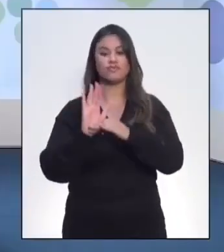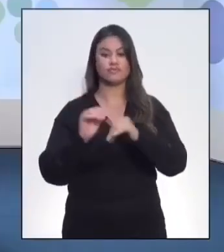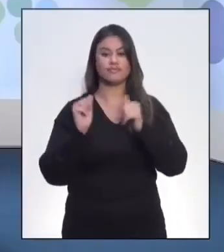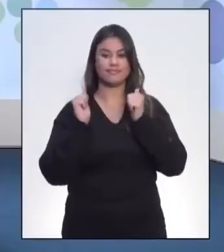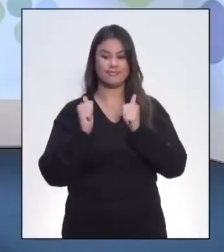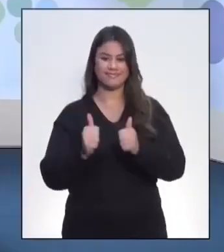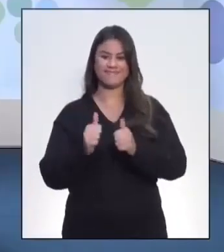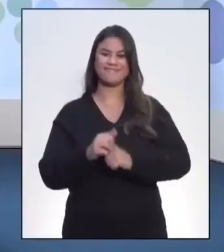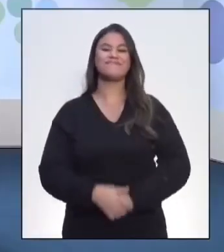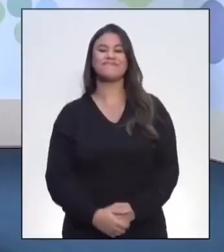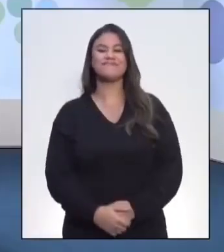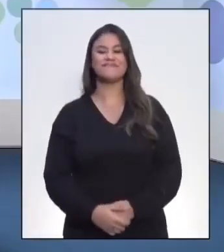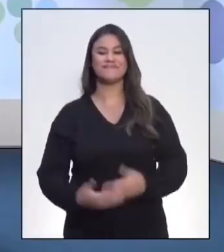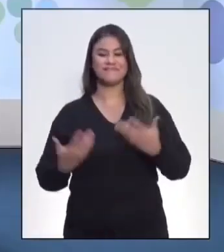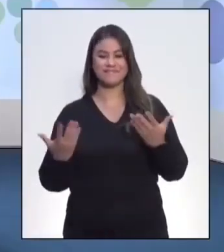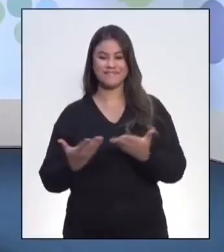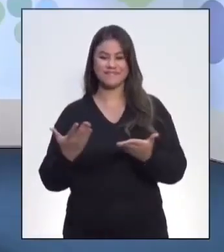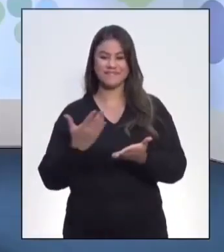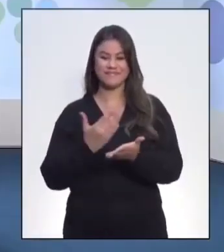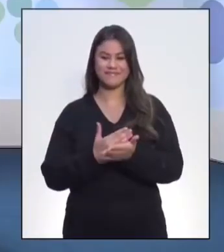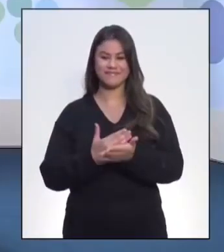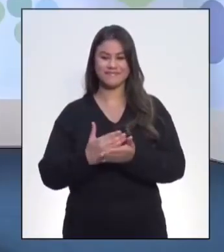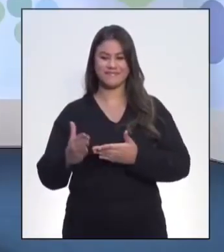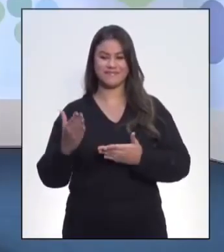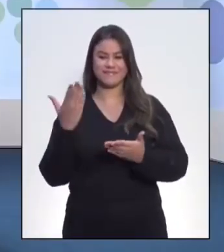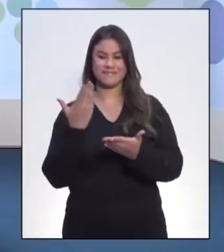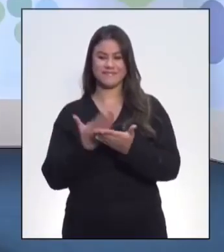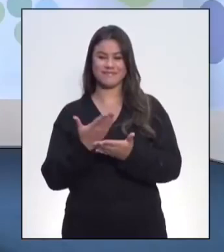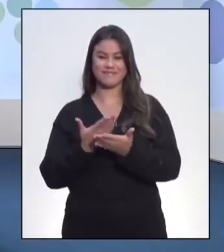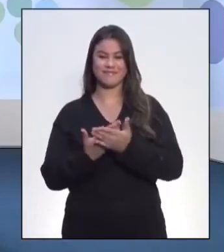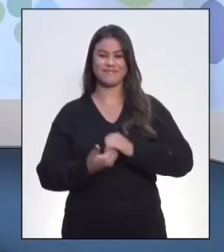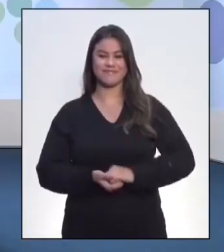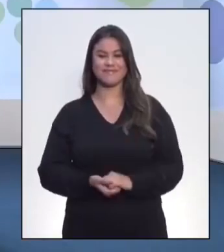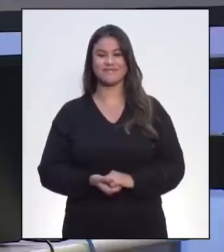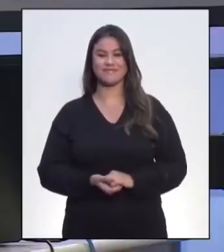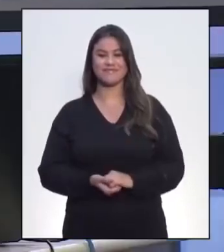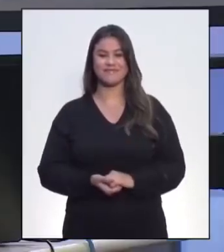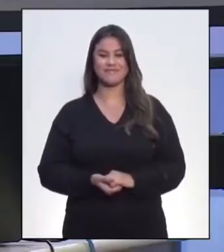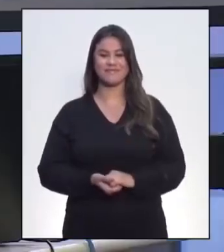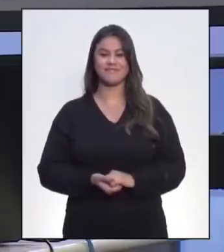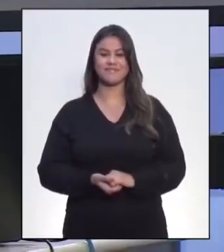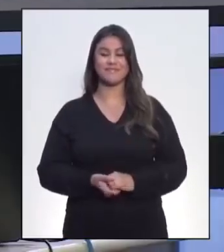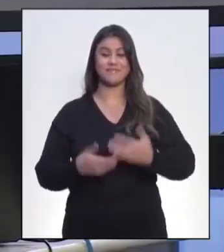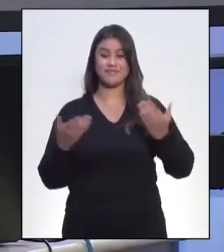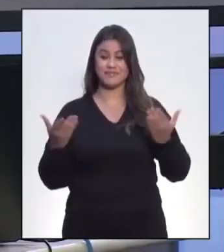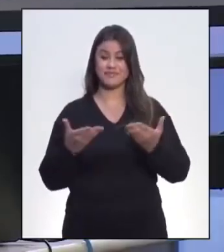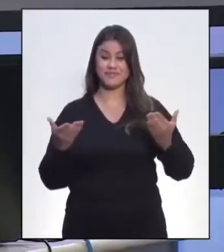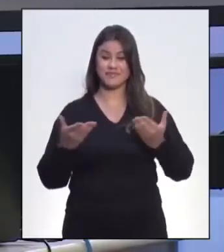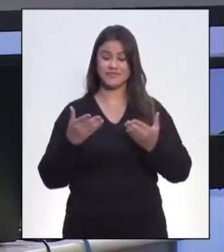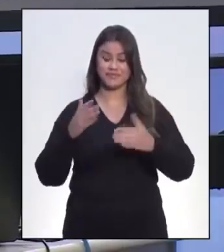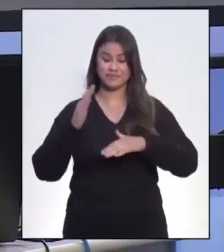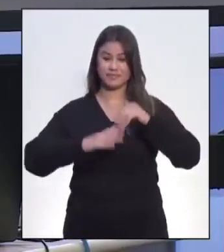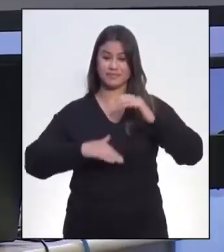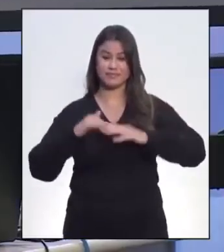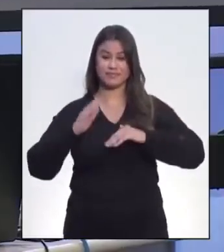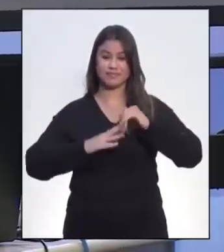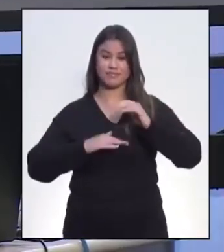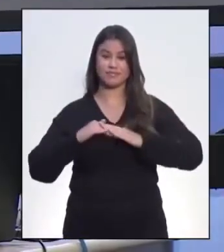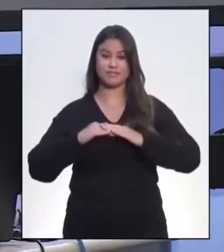Vamos começar a nossa aula. E assim, gente, a aula de hoje, habilidade selecionada, é